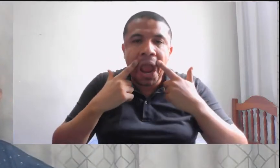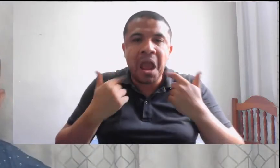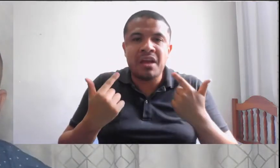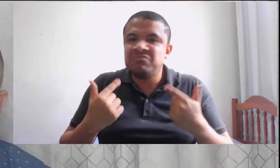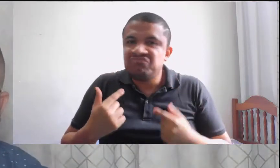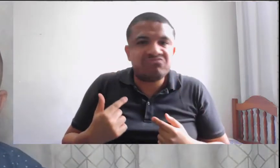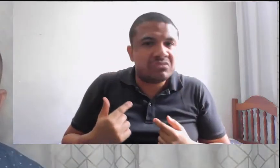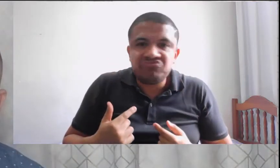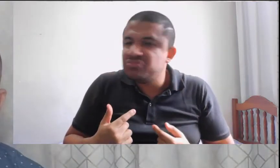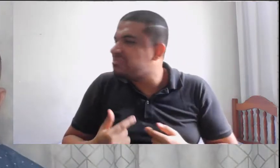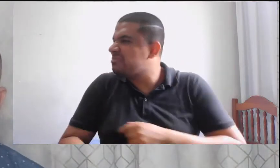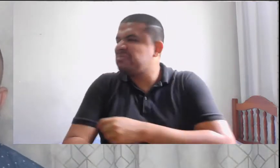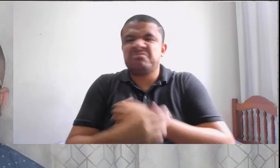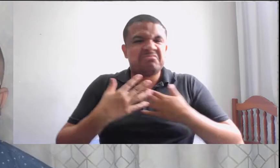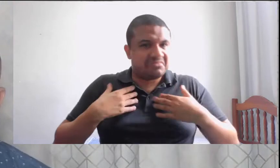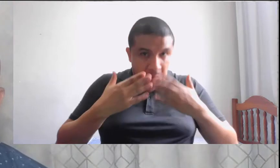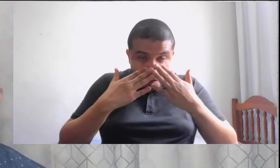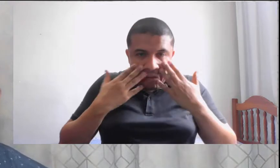e a gente ficava cheirando aquilo.